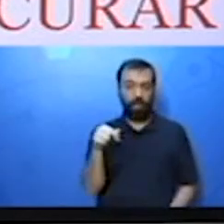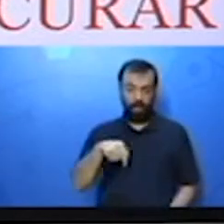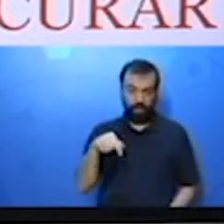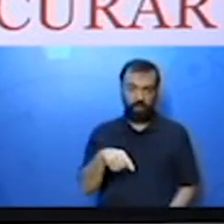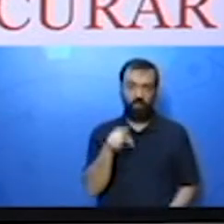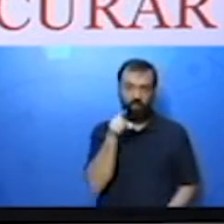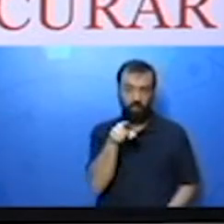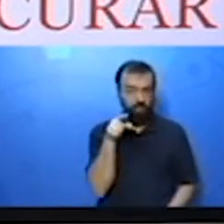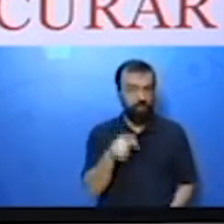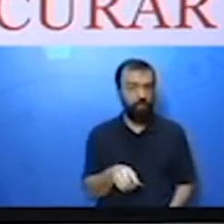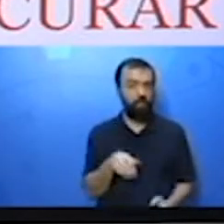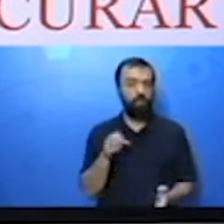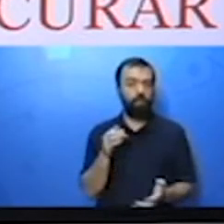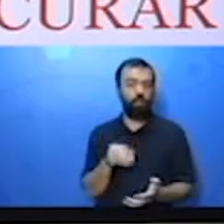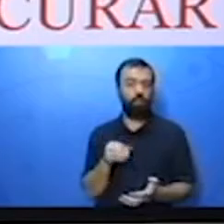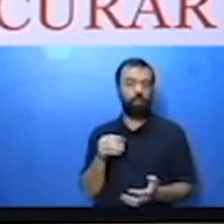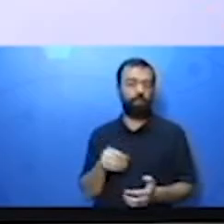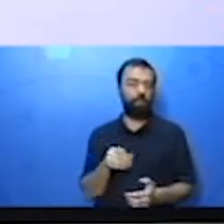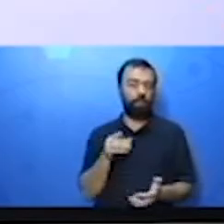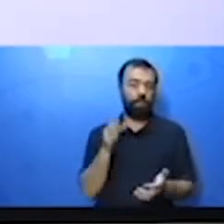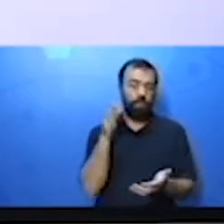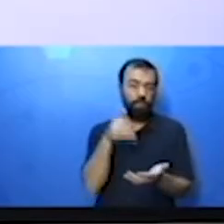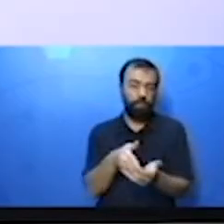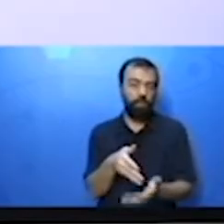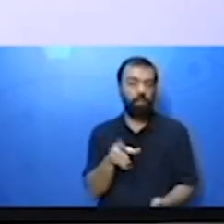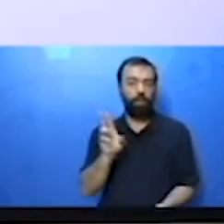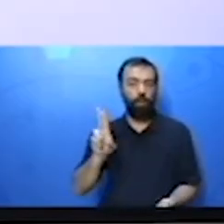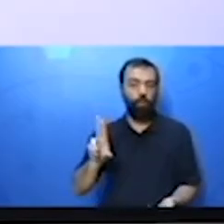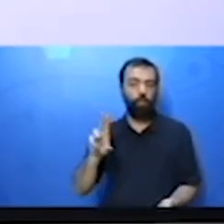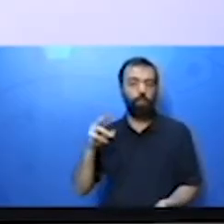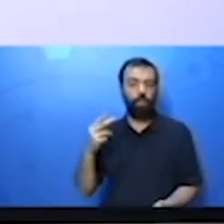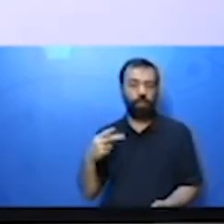ou o postinho do seu bairro.